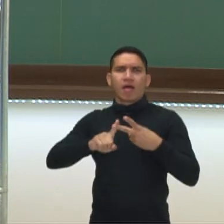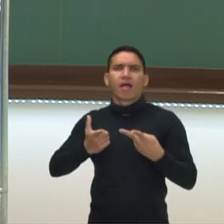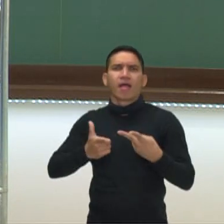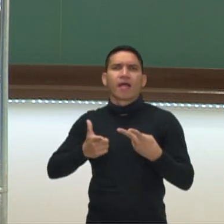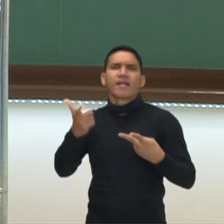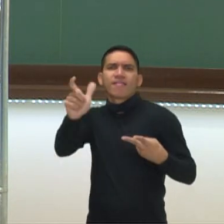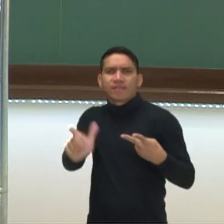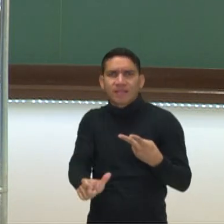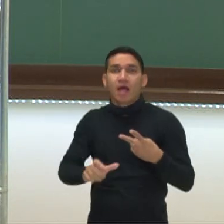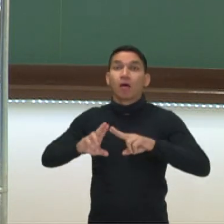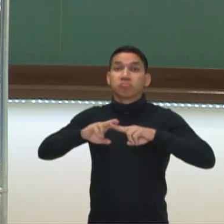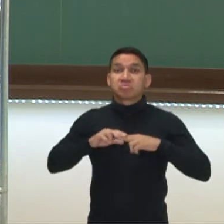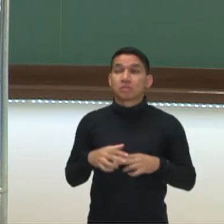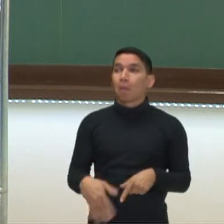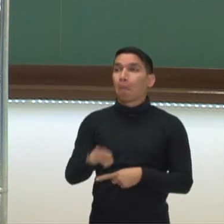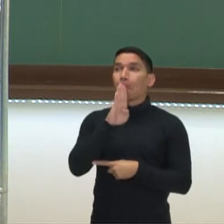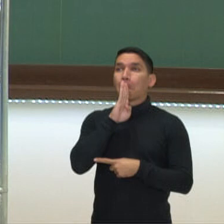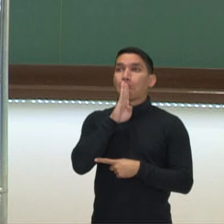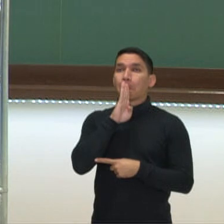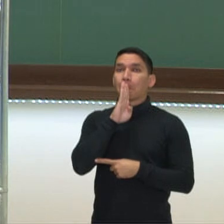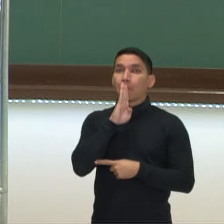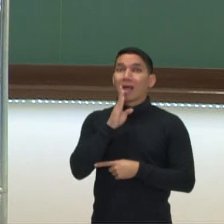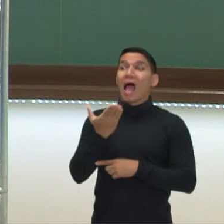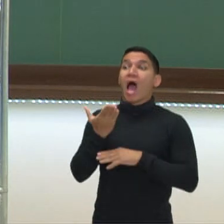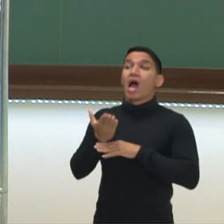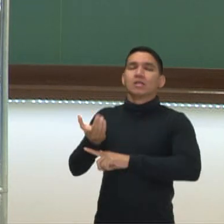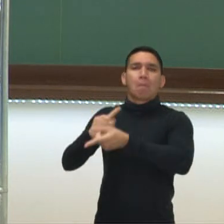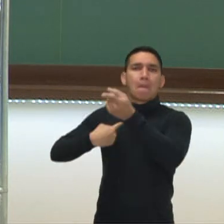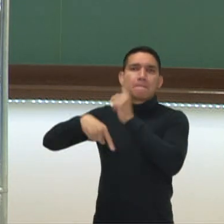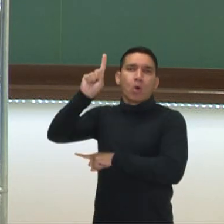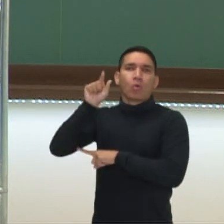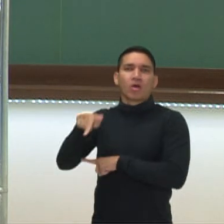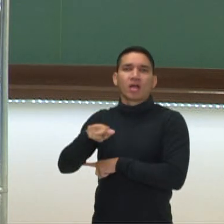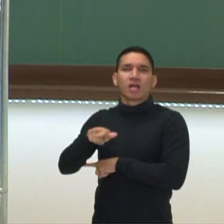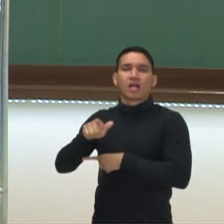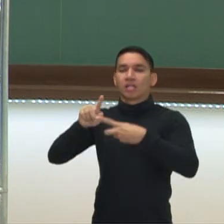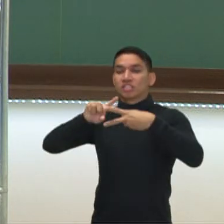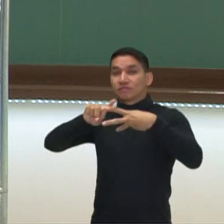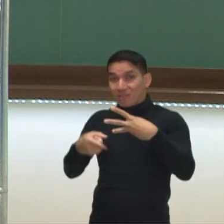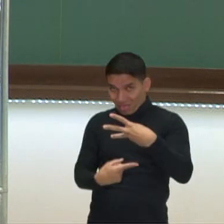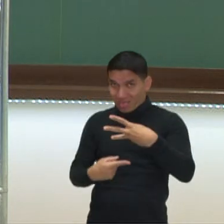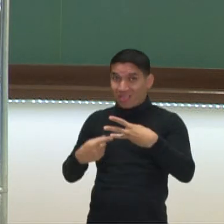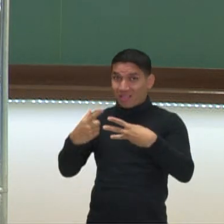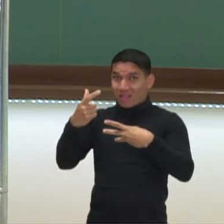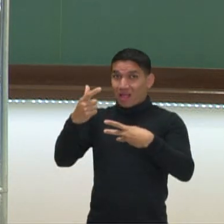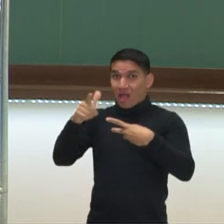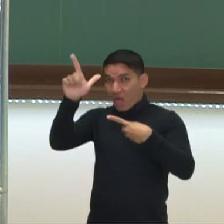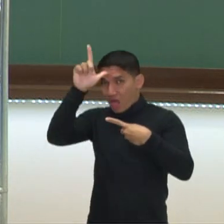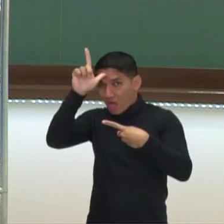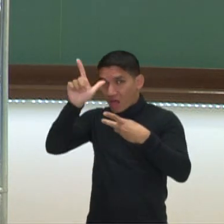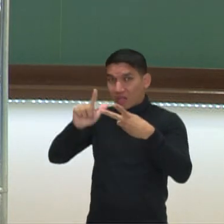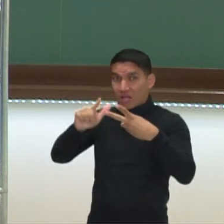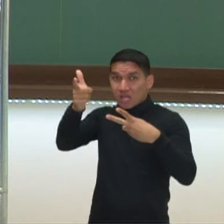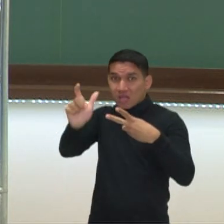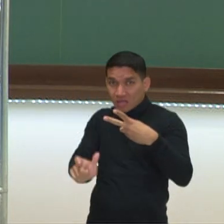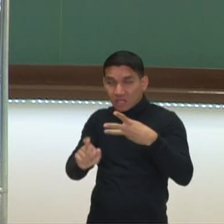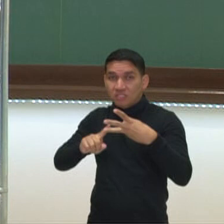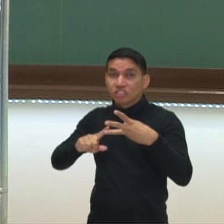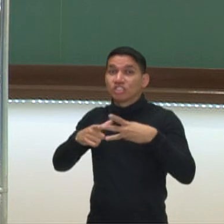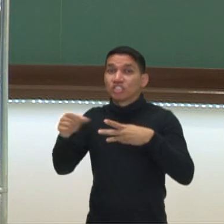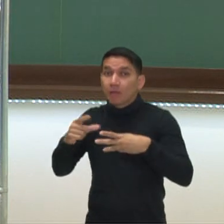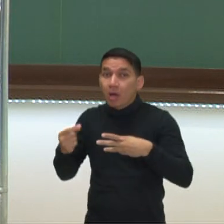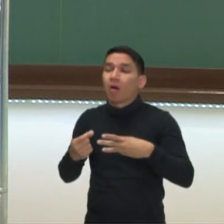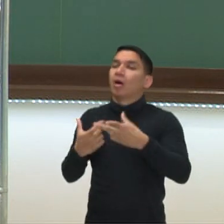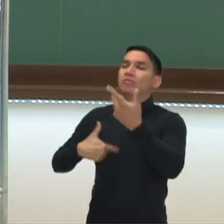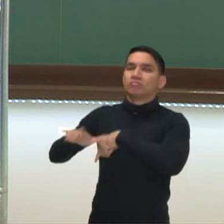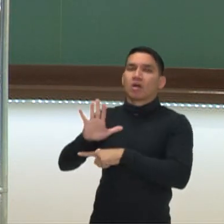de apaziguamento contribuiu para fortalecer Alemanha, Itália e Japão. Então, essas ideias totalitárias, essas